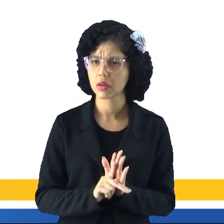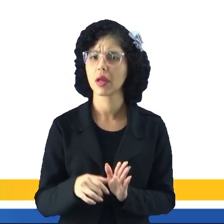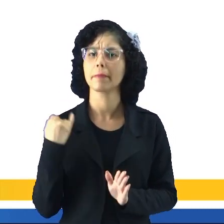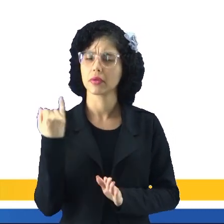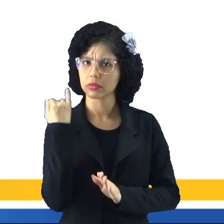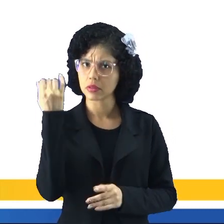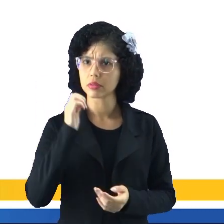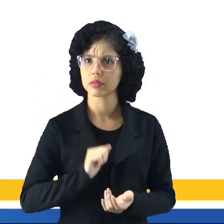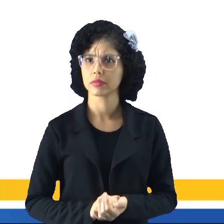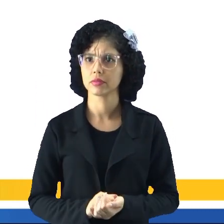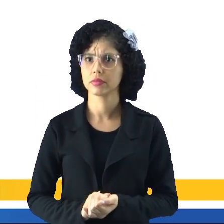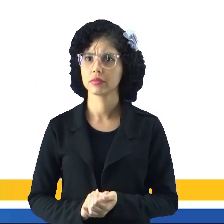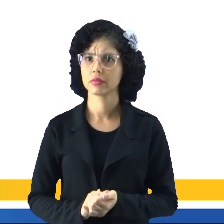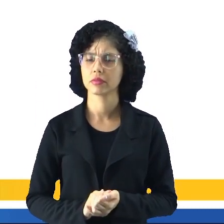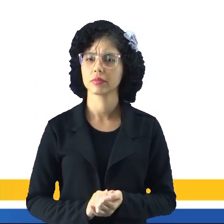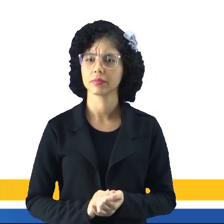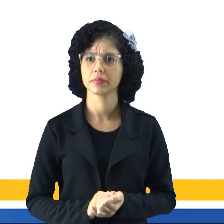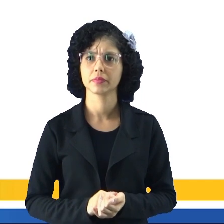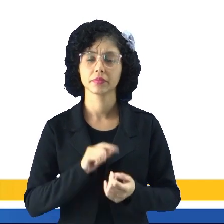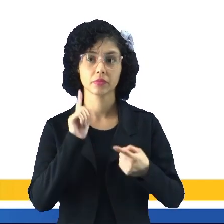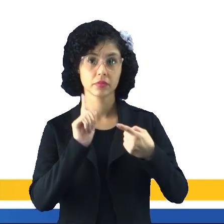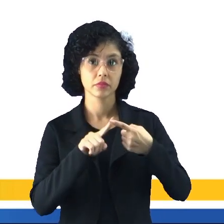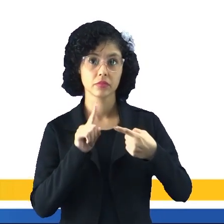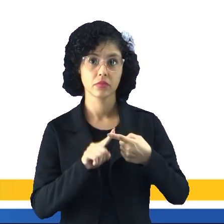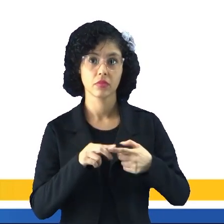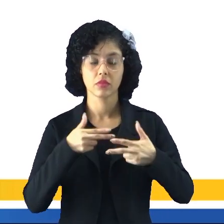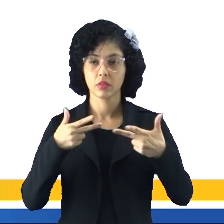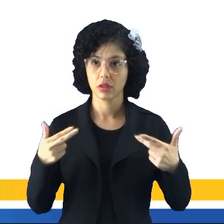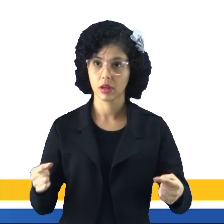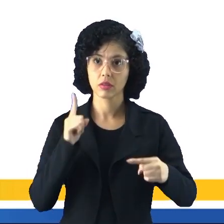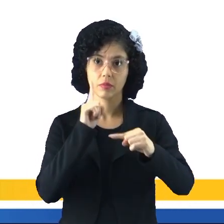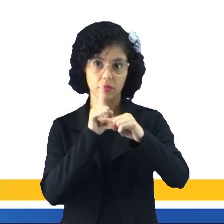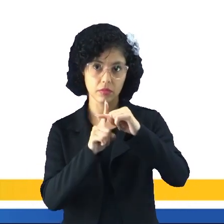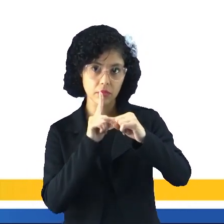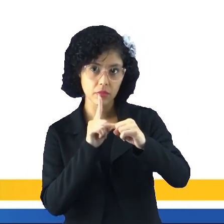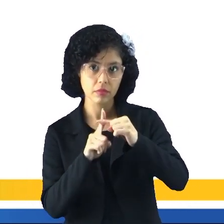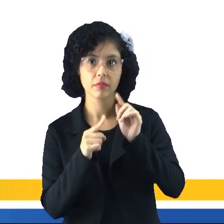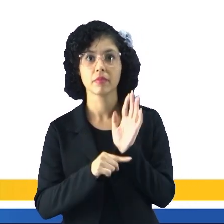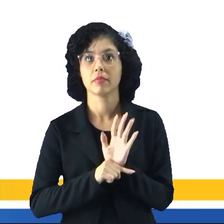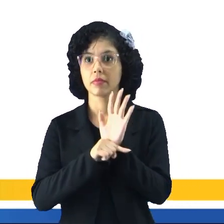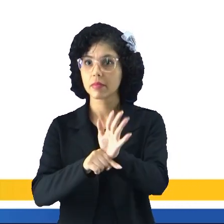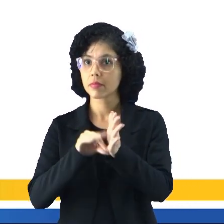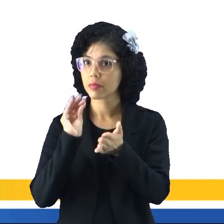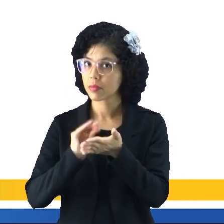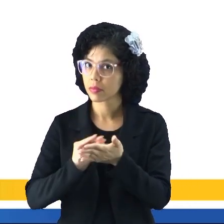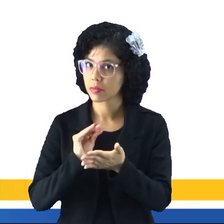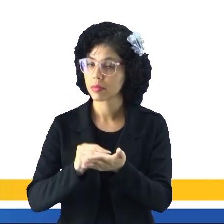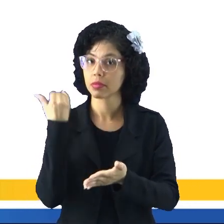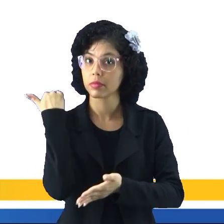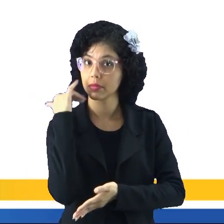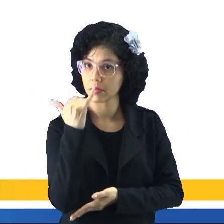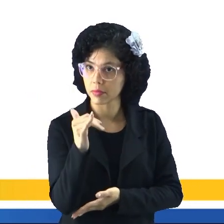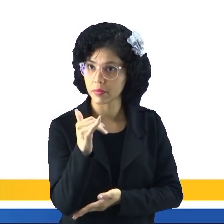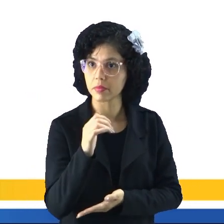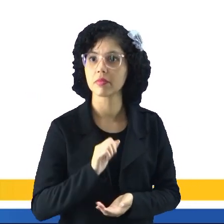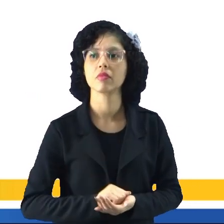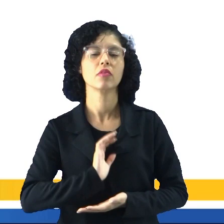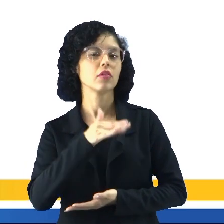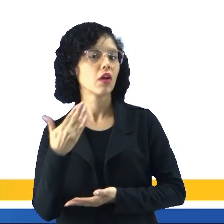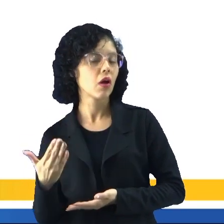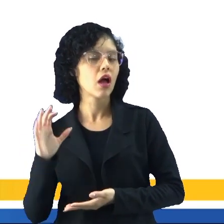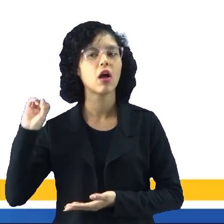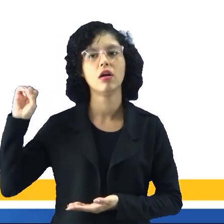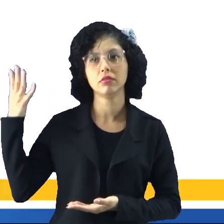muito importantes na transferência de elétrons. Primeiro, o objeto positivo apresenta falta de elétrons. Então, quando